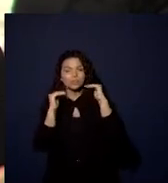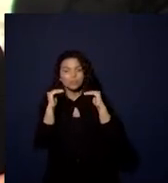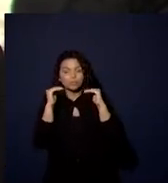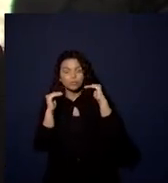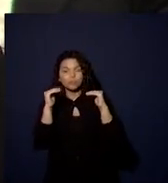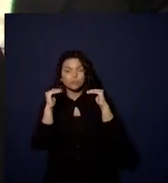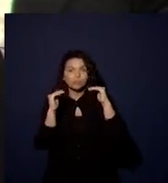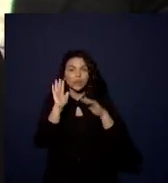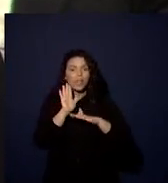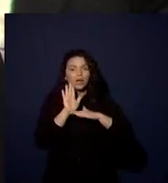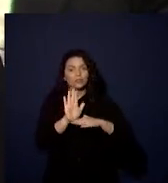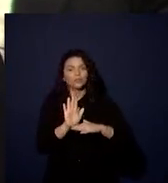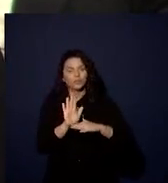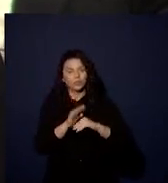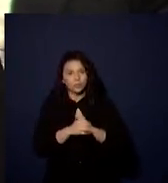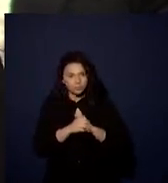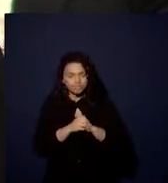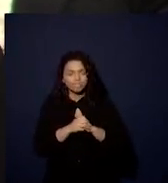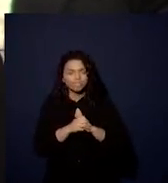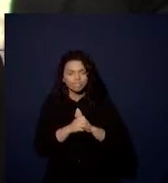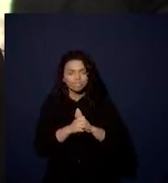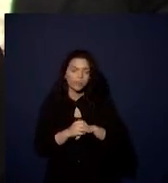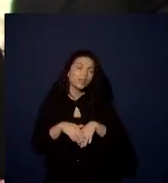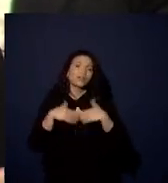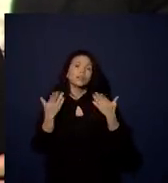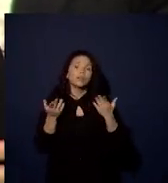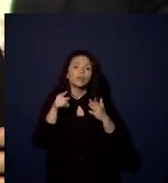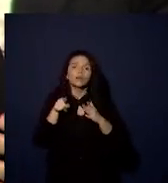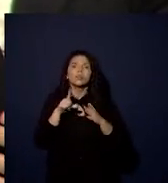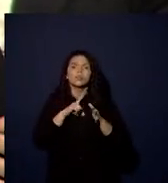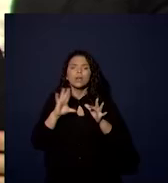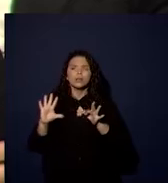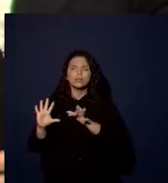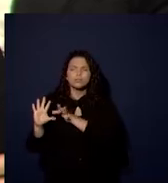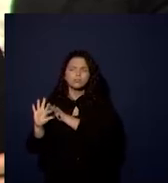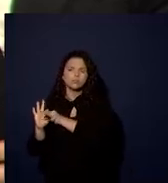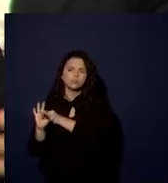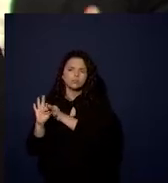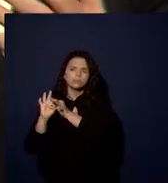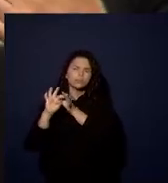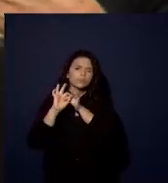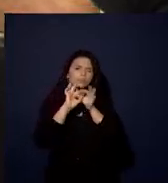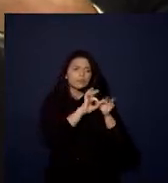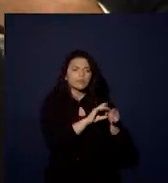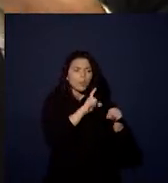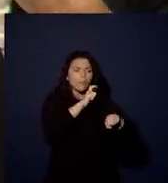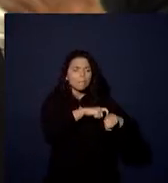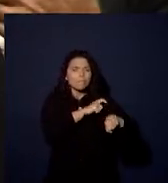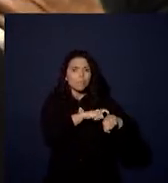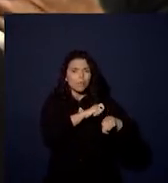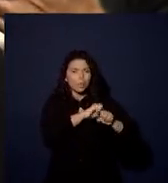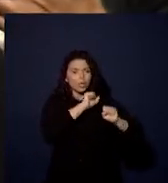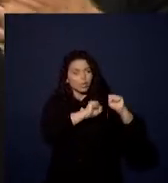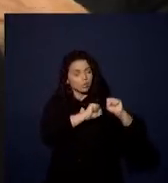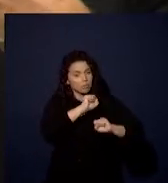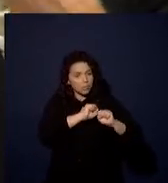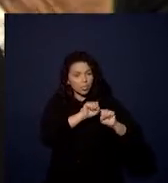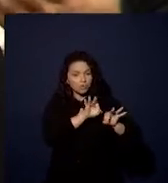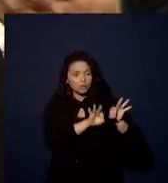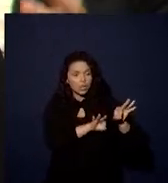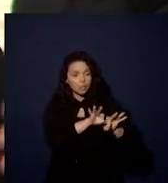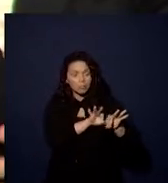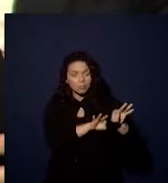interessantes tudo isso vem associado a uma situação em que as empresas estão se preparando